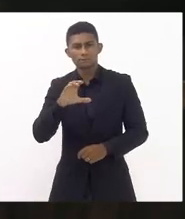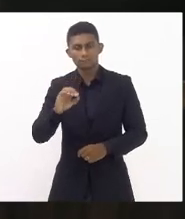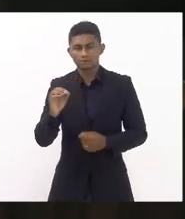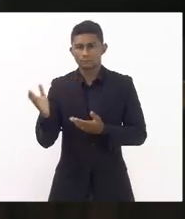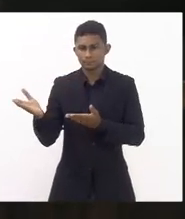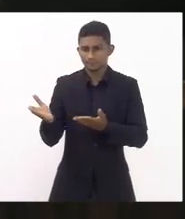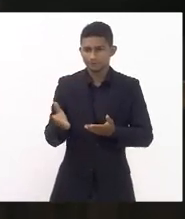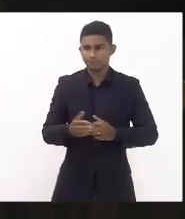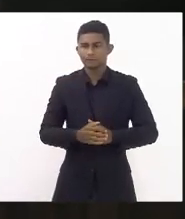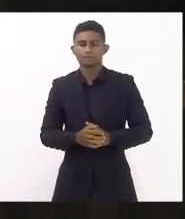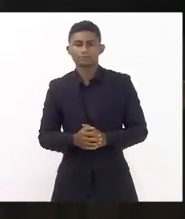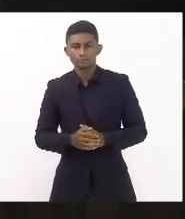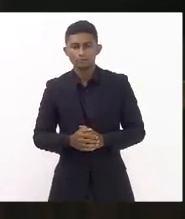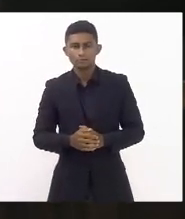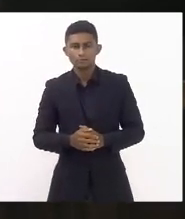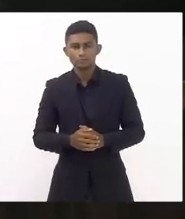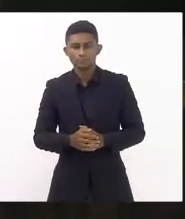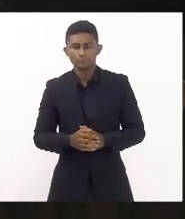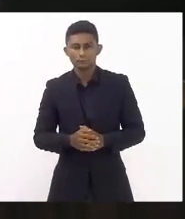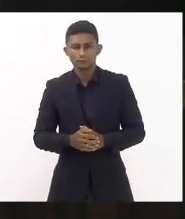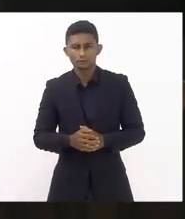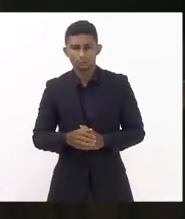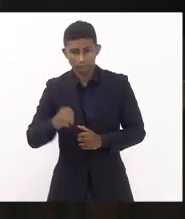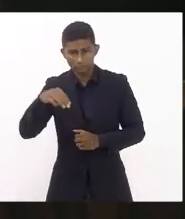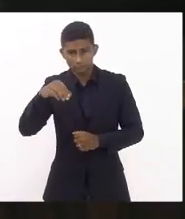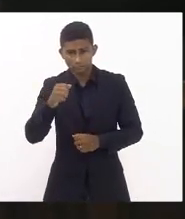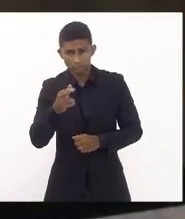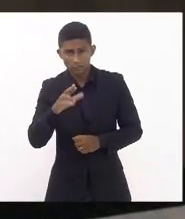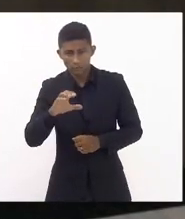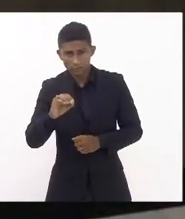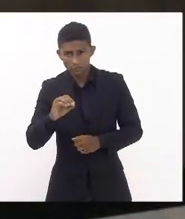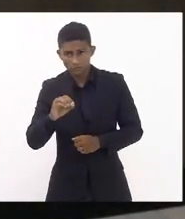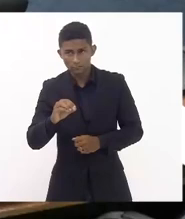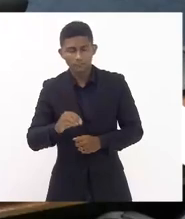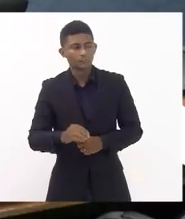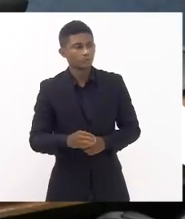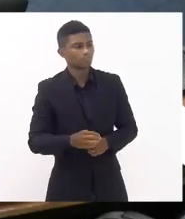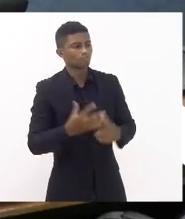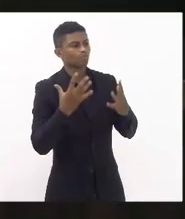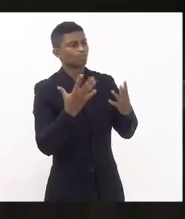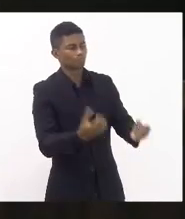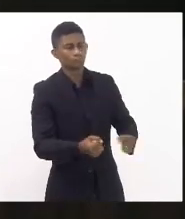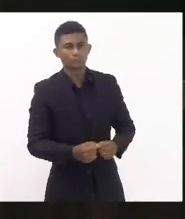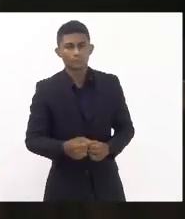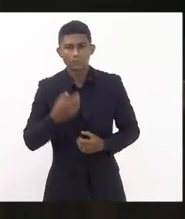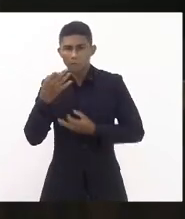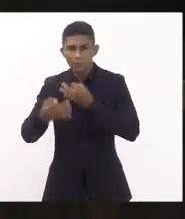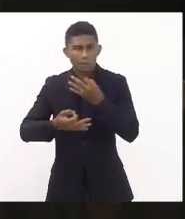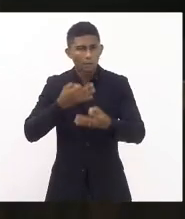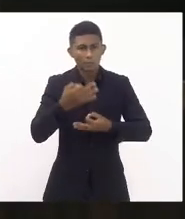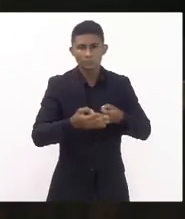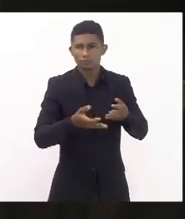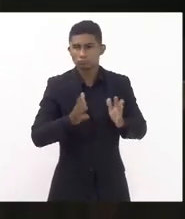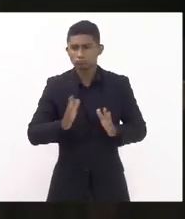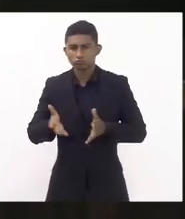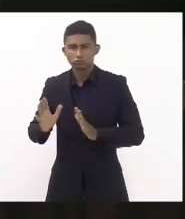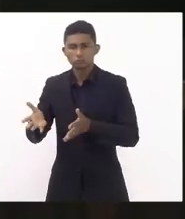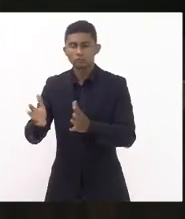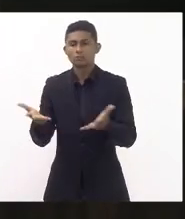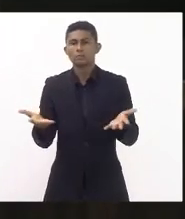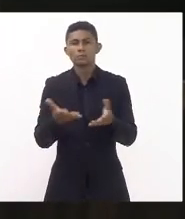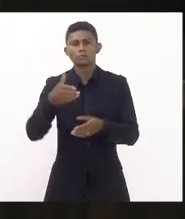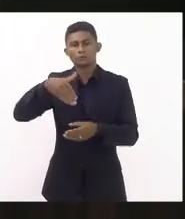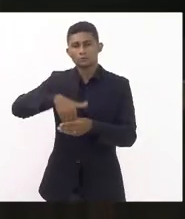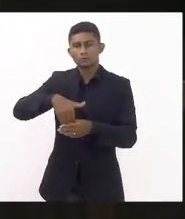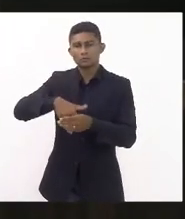Deputado Marcos Mille. Deputado Márcio Pacheco. Favorável. Com os pareceres emitidos, em